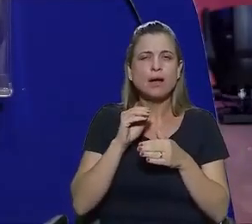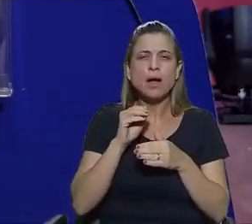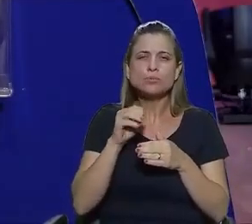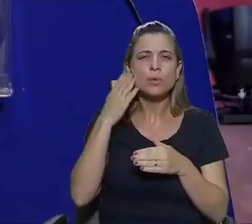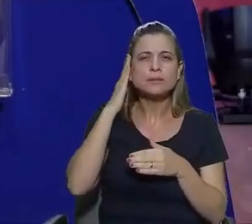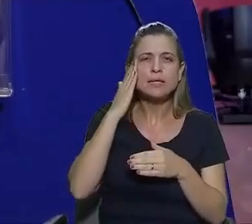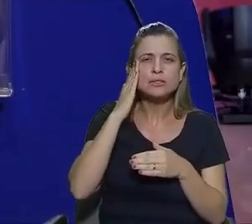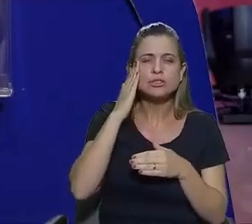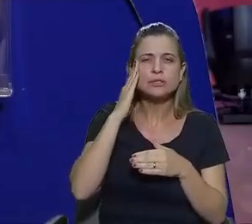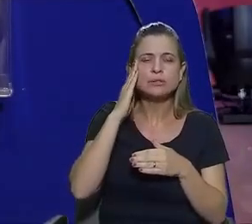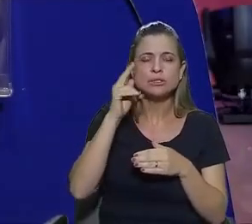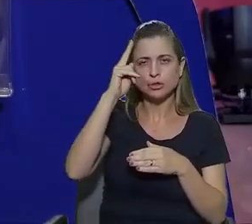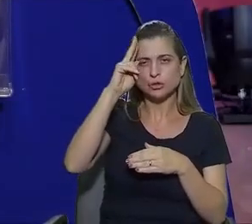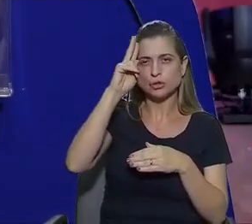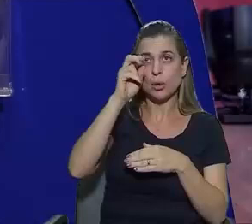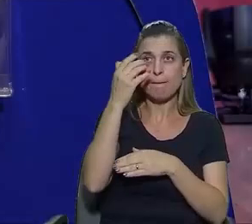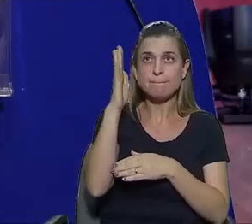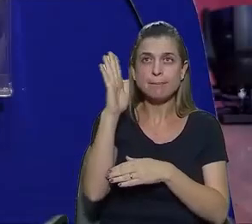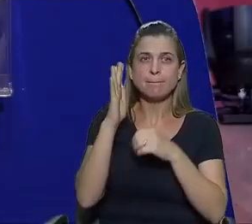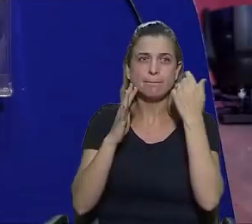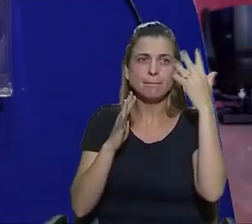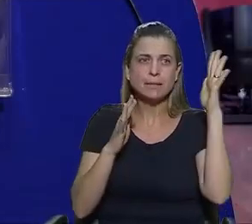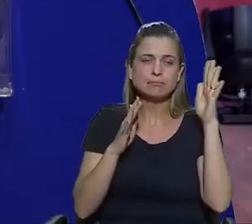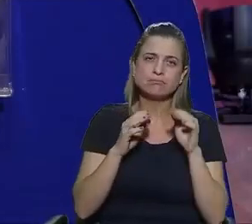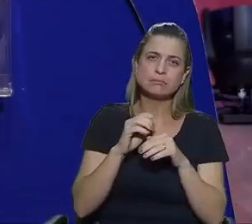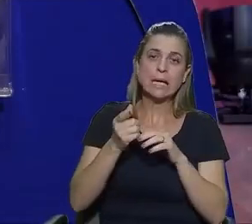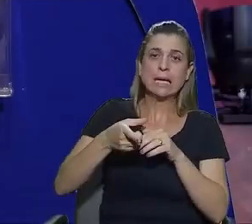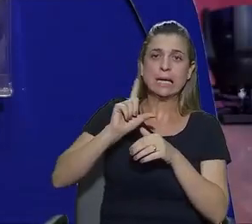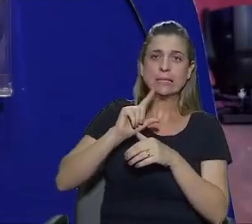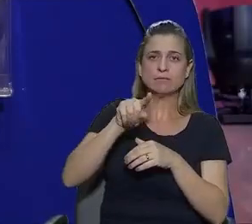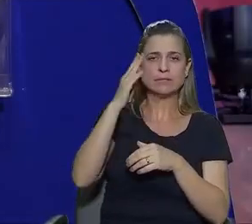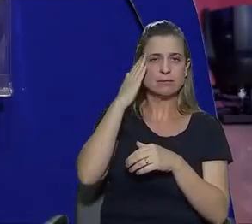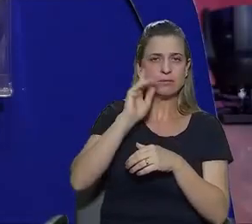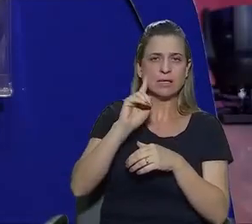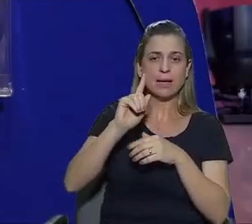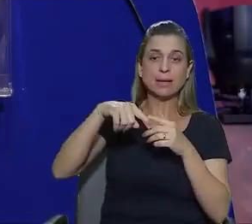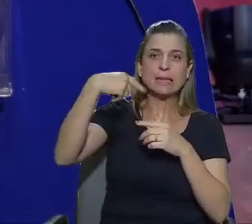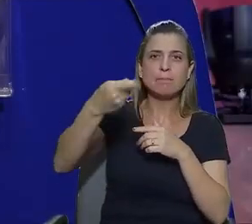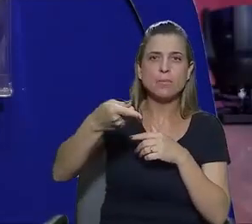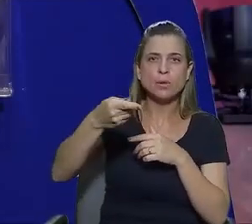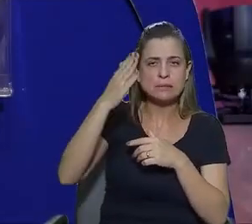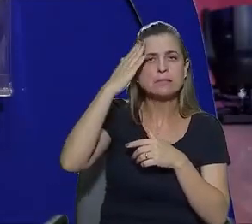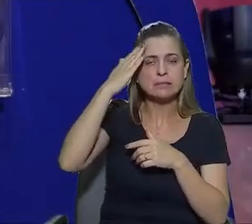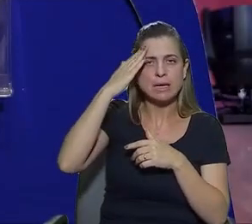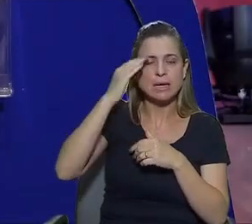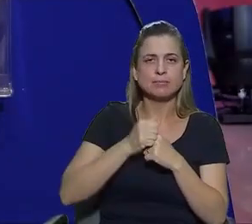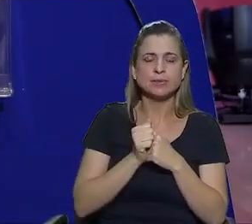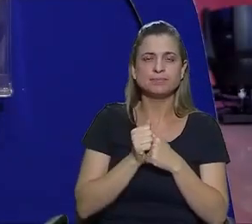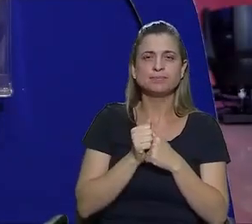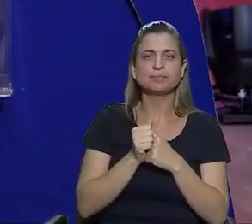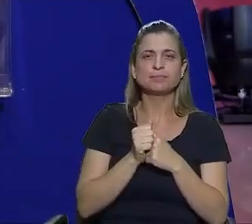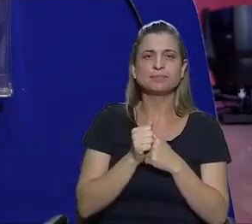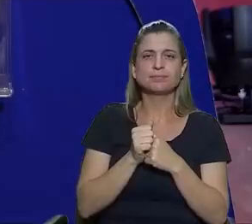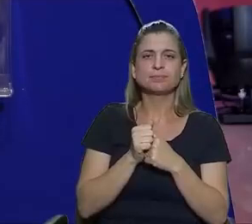aprendizagem são sempre as mesmas. Antes você não sabe, depois passa a saber. Quem diz isso é o Joaquim,